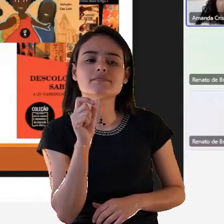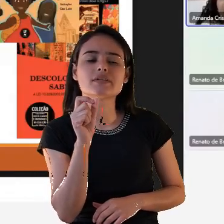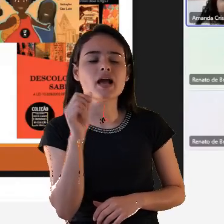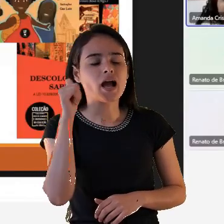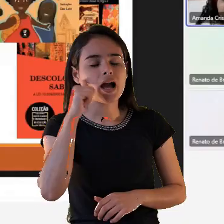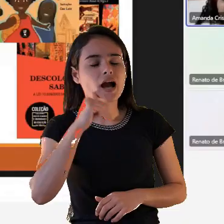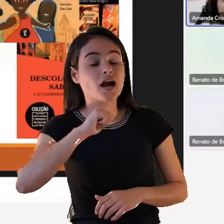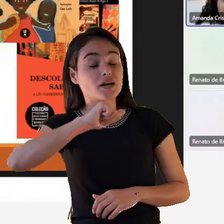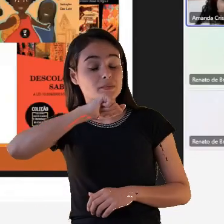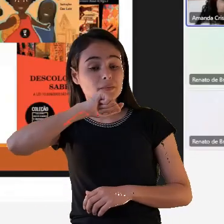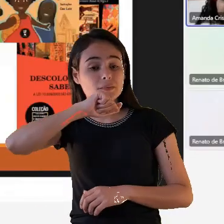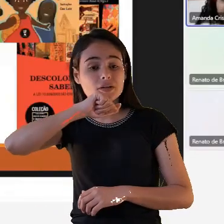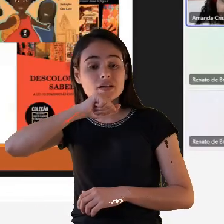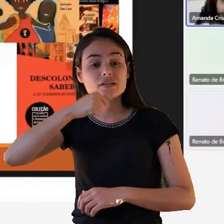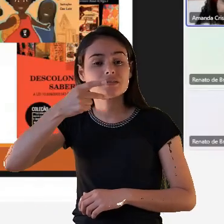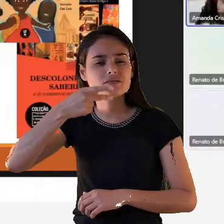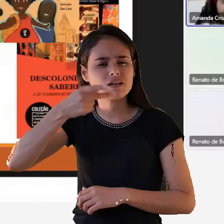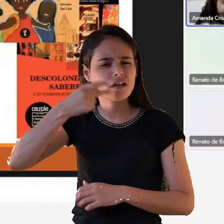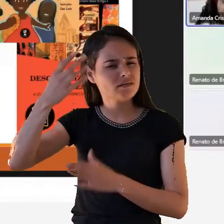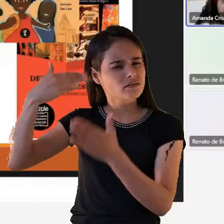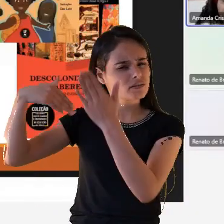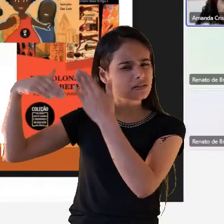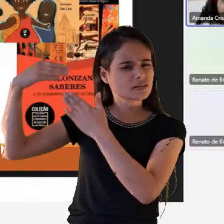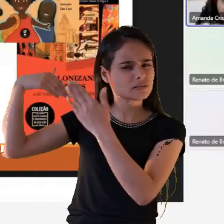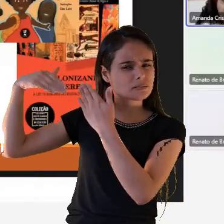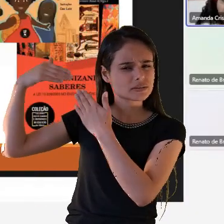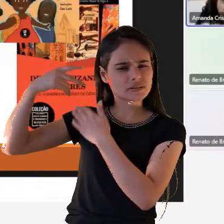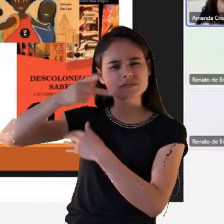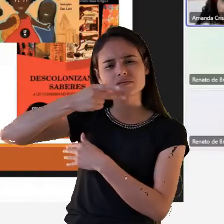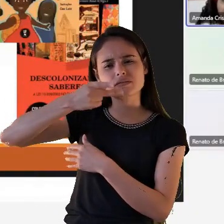as famílias brasileiras